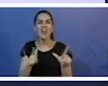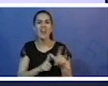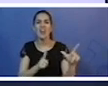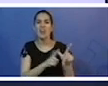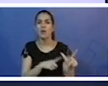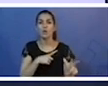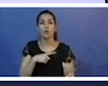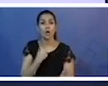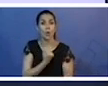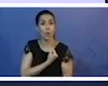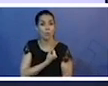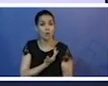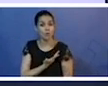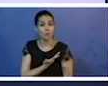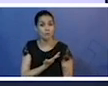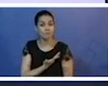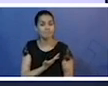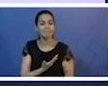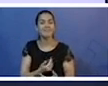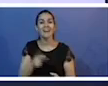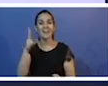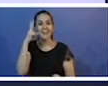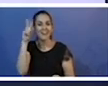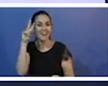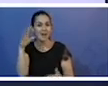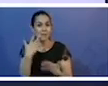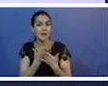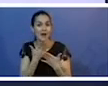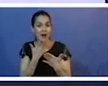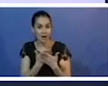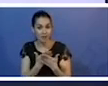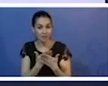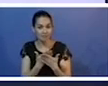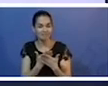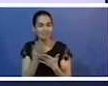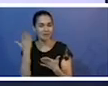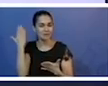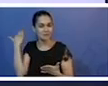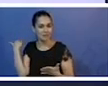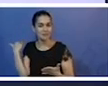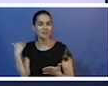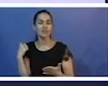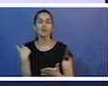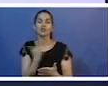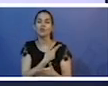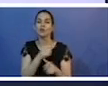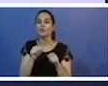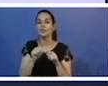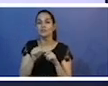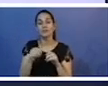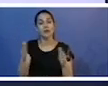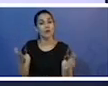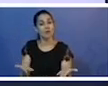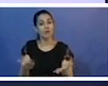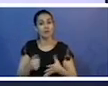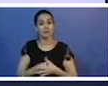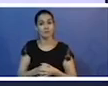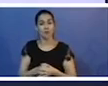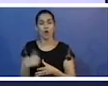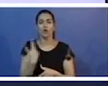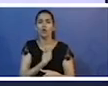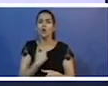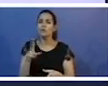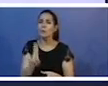tem número, não? Lembra das nossas aulas de generalização? É o que nós estamos fazendo aqui, ó.